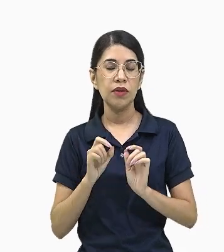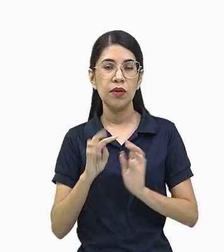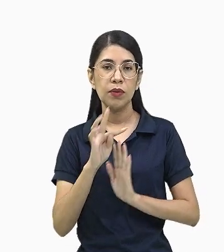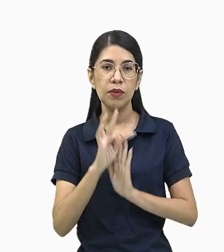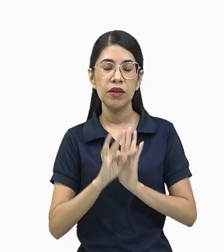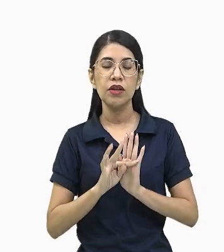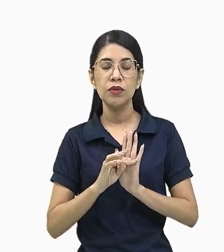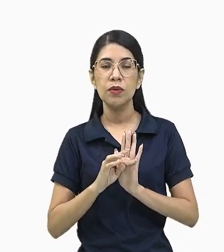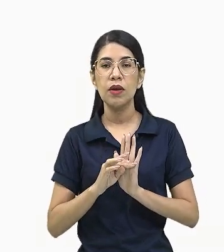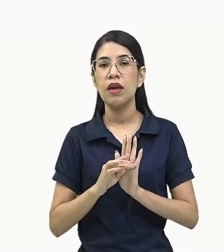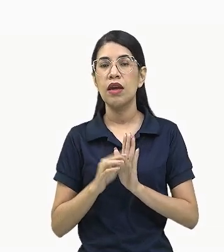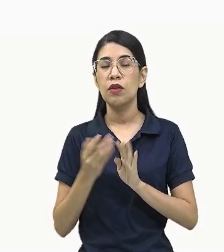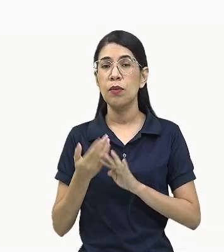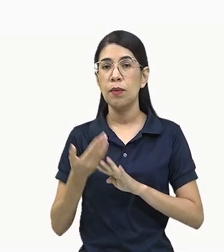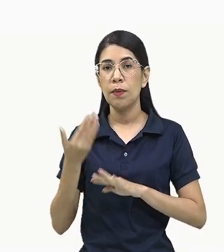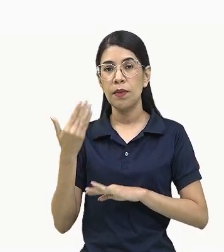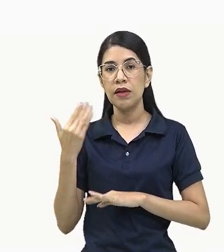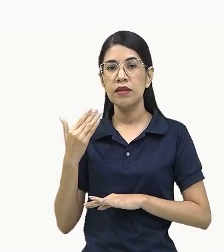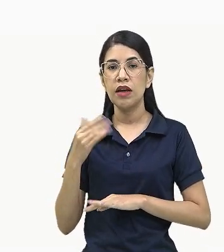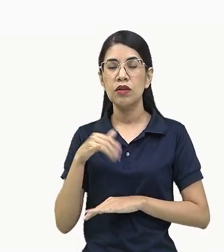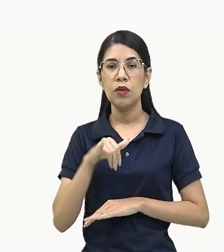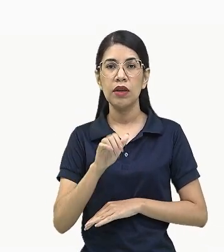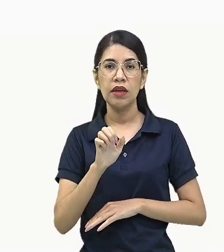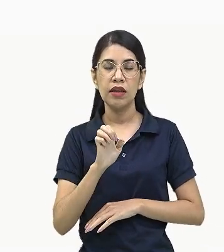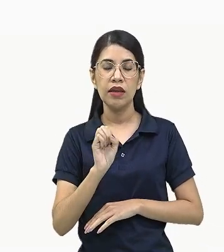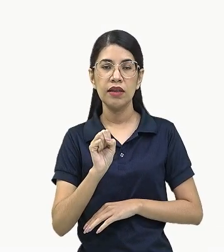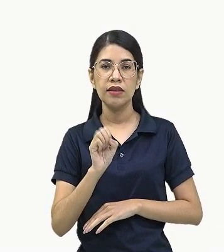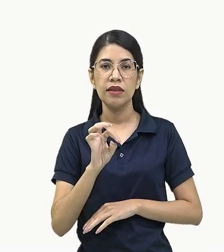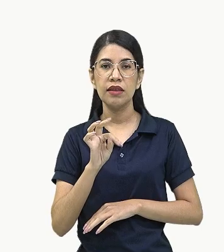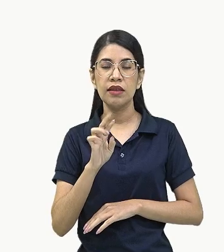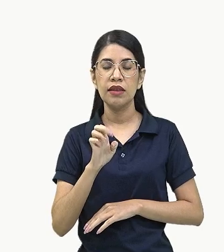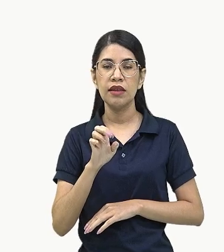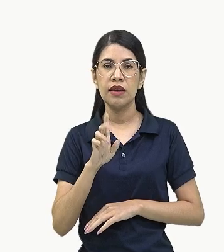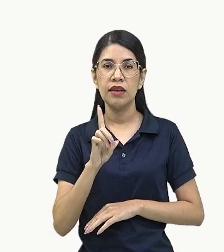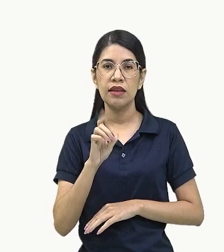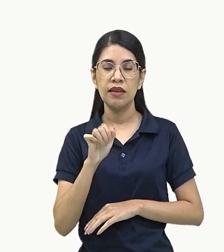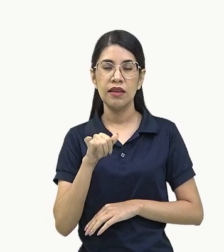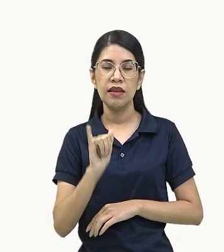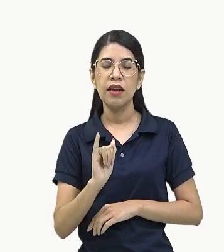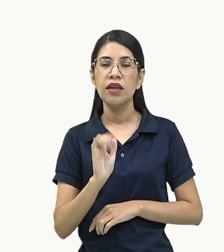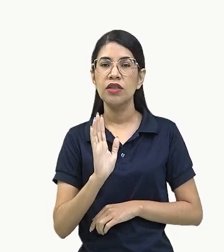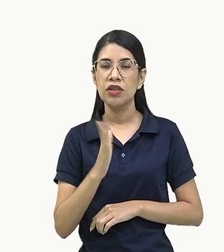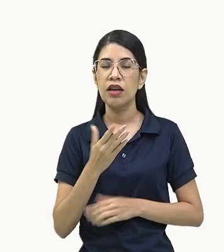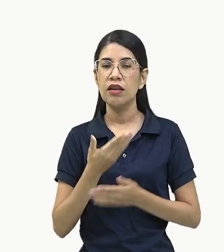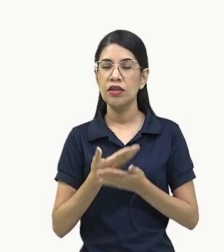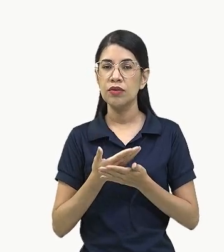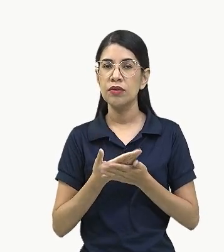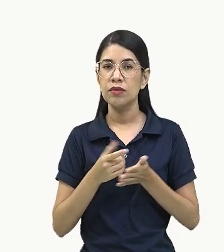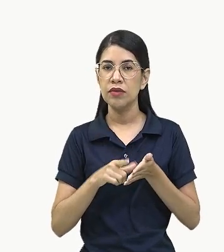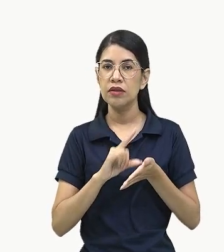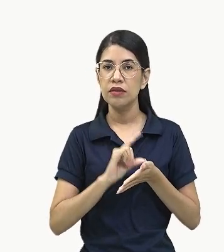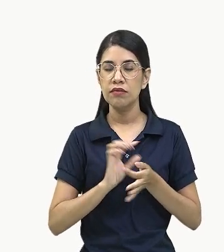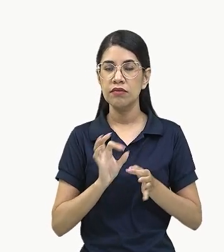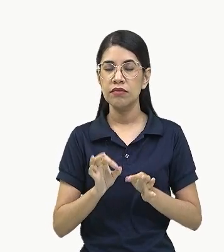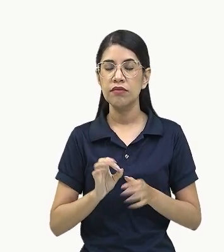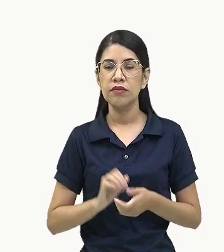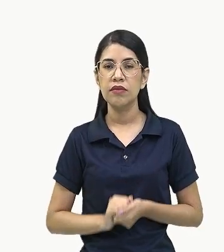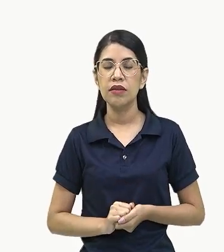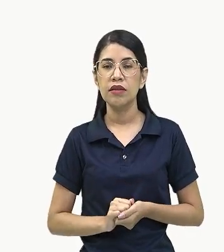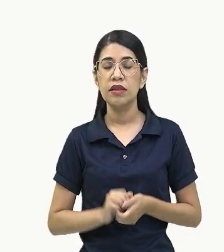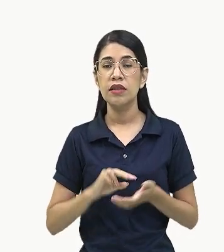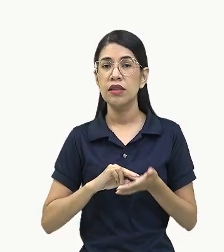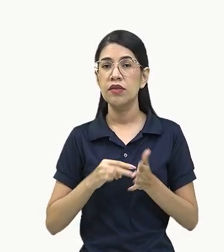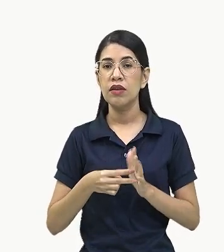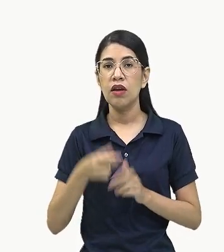no passado, né? O yesterday, a expressão de tempo que a gente aprendeu no início da aula. Então, ontem